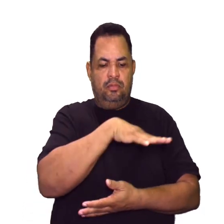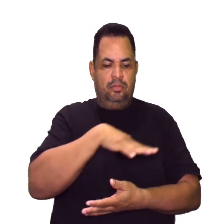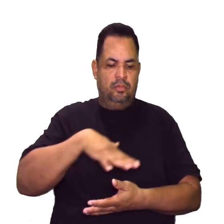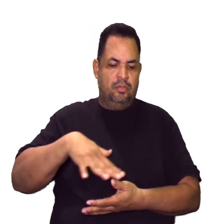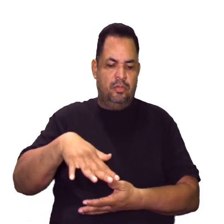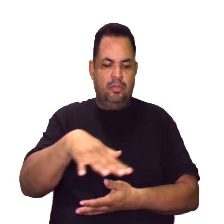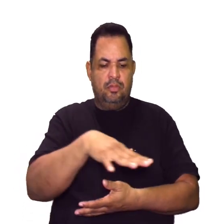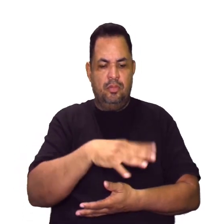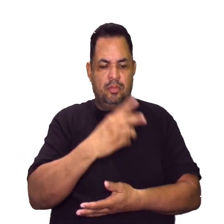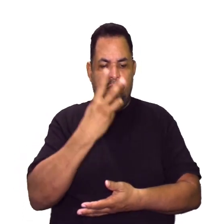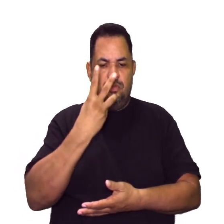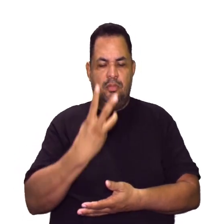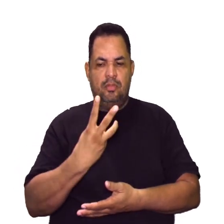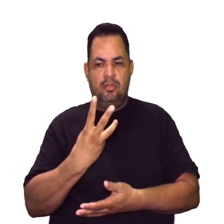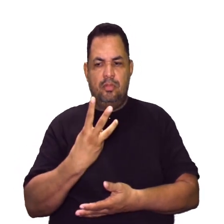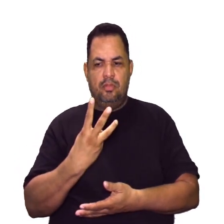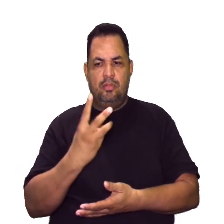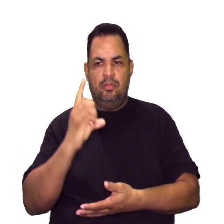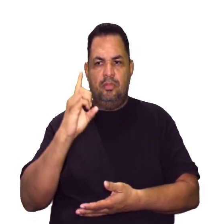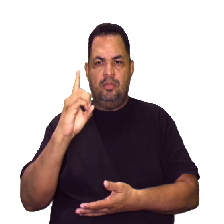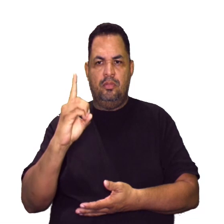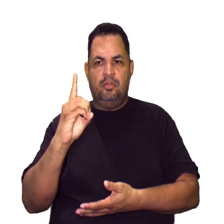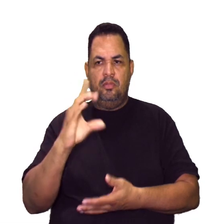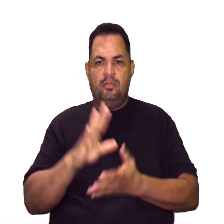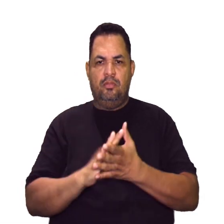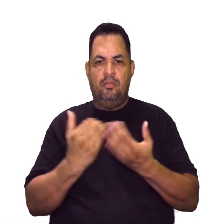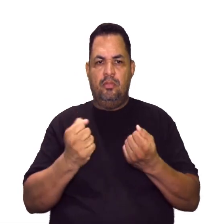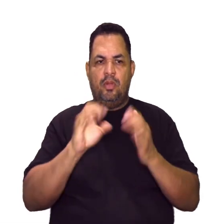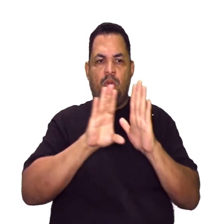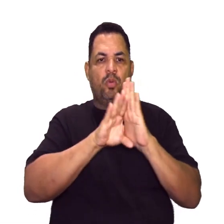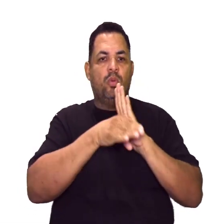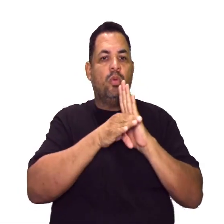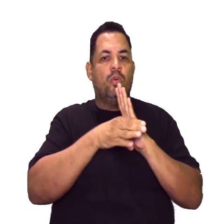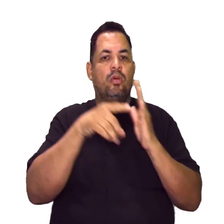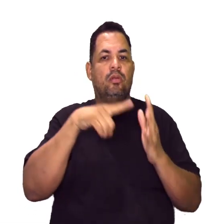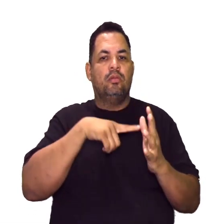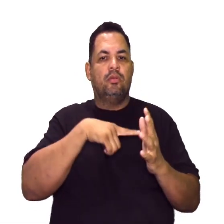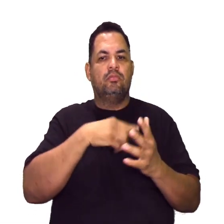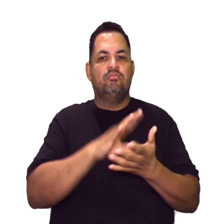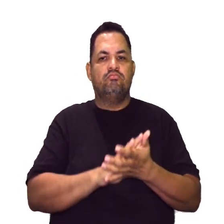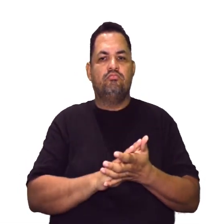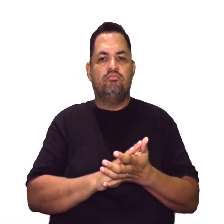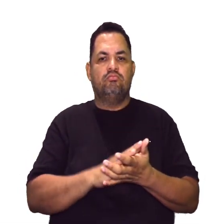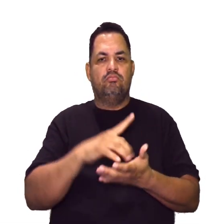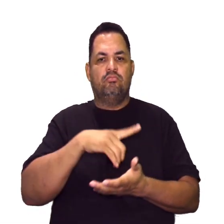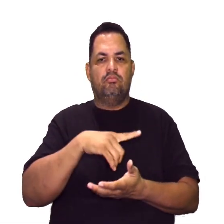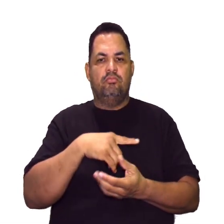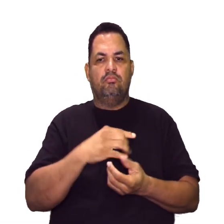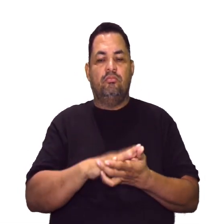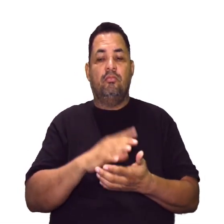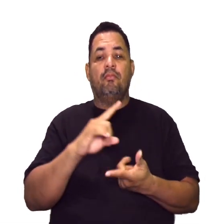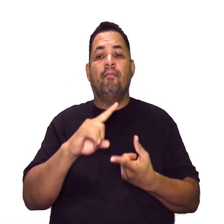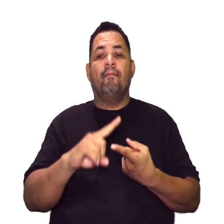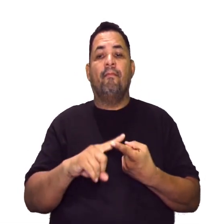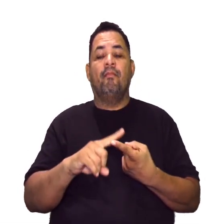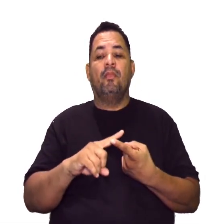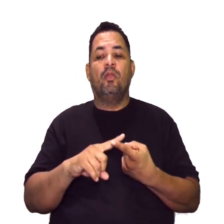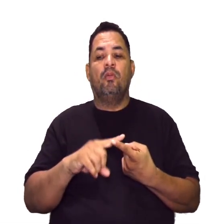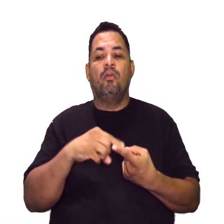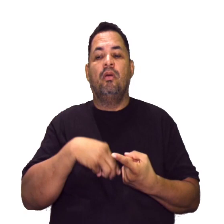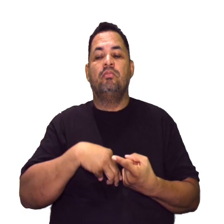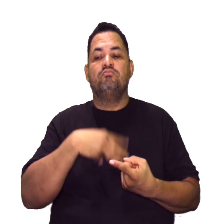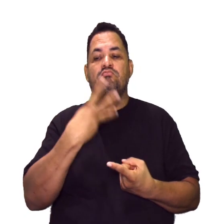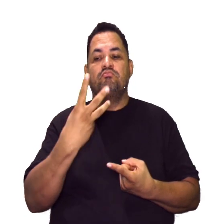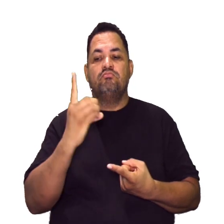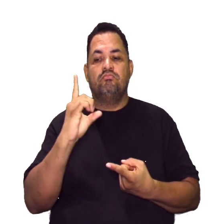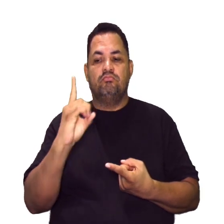tridimensional é aquele que pode ser definido como tendo 3 dimensões. Agora, quais são as